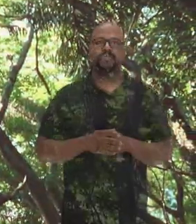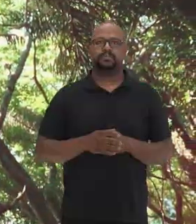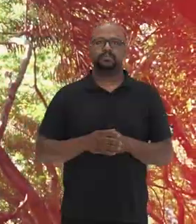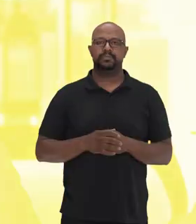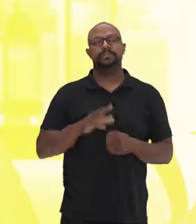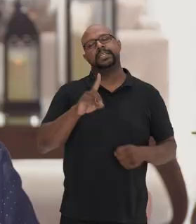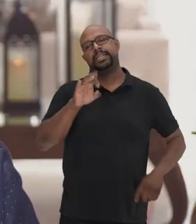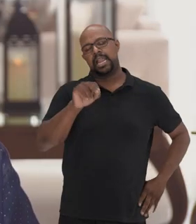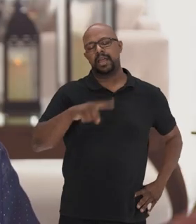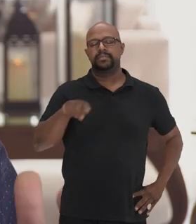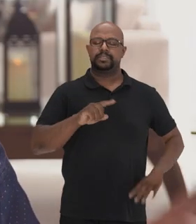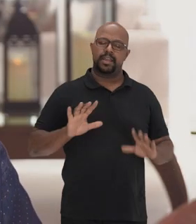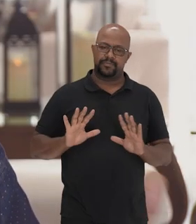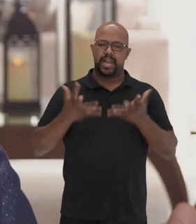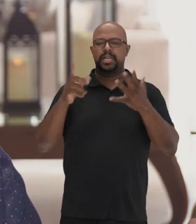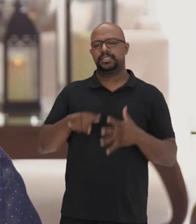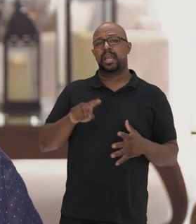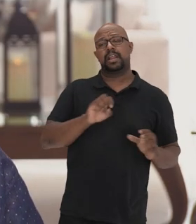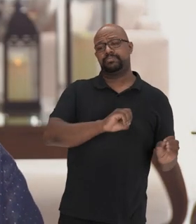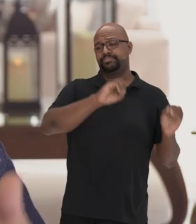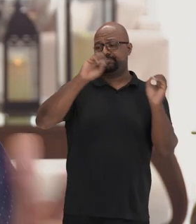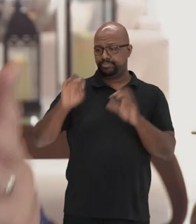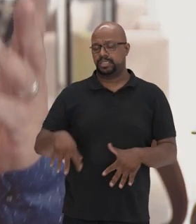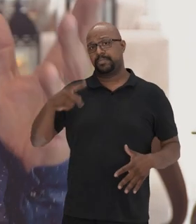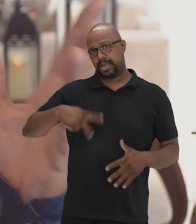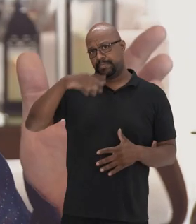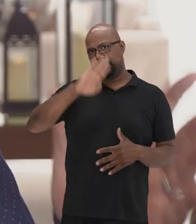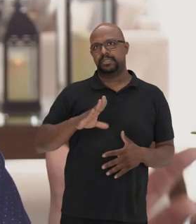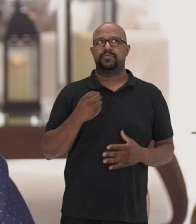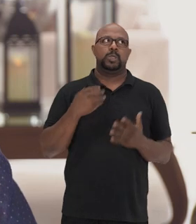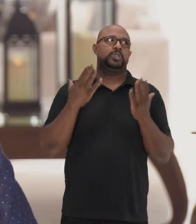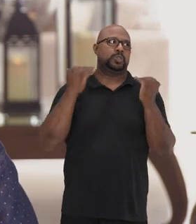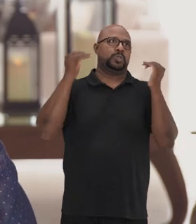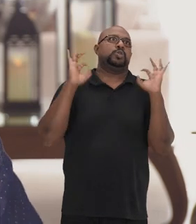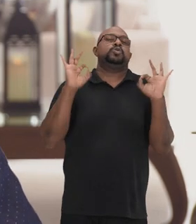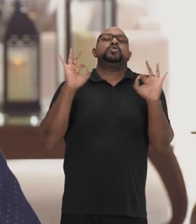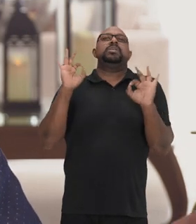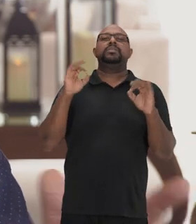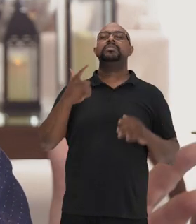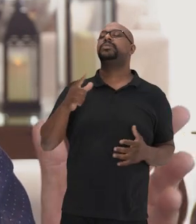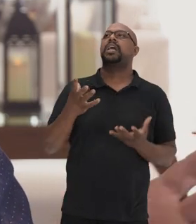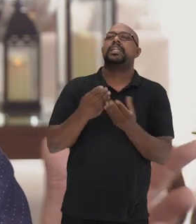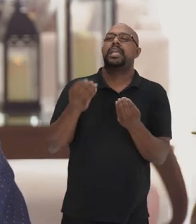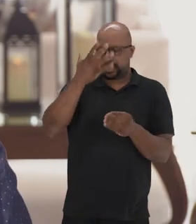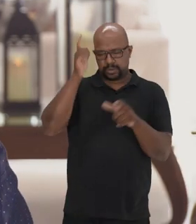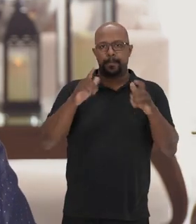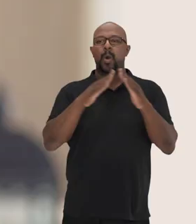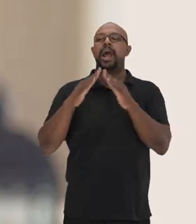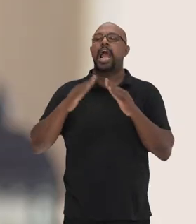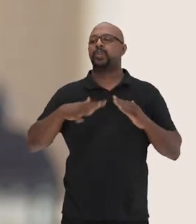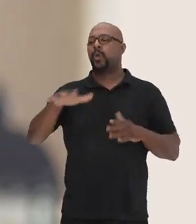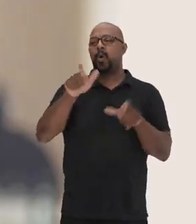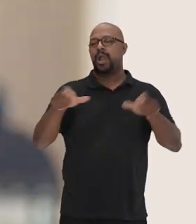Lógico que quando essa festa era transportada para cá não veio com tanta polpa assim né nem tinha tanto morador para fazer